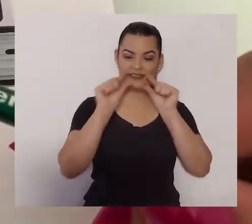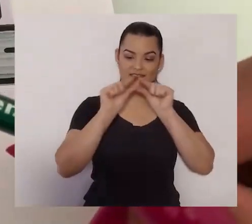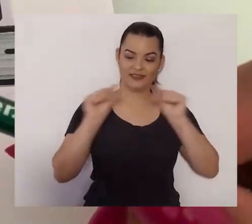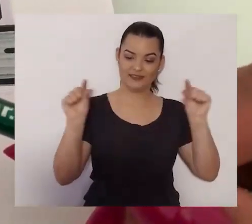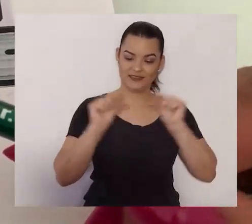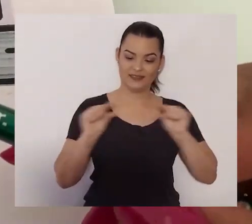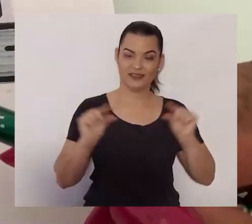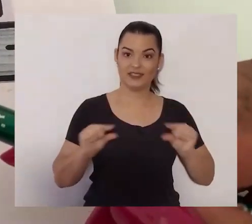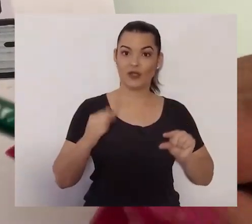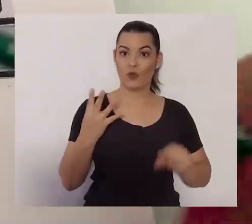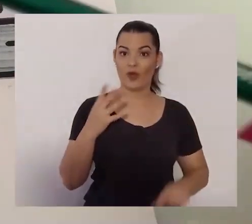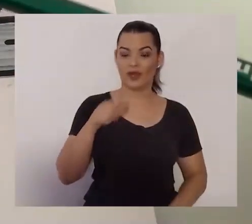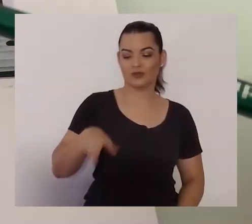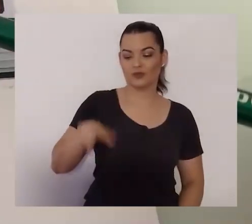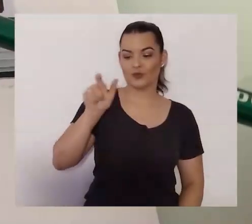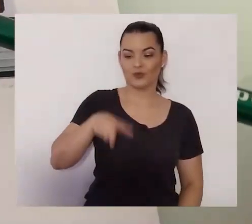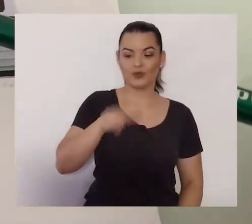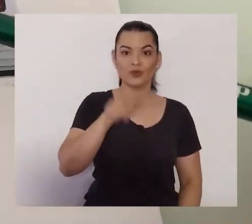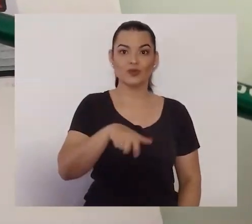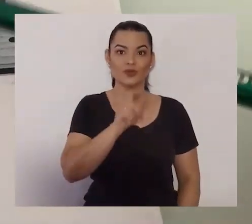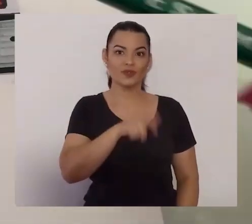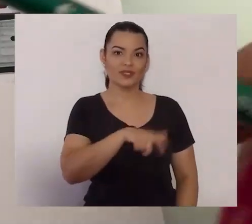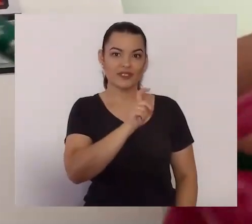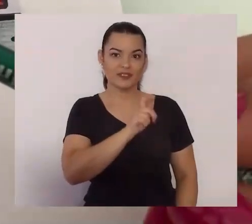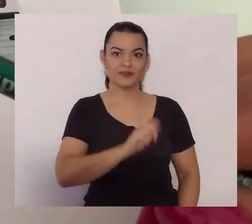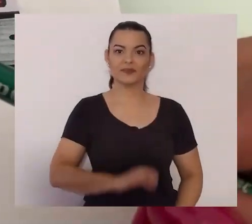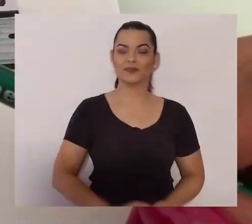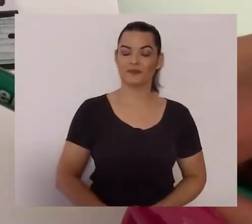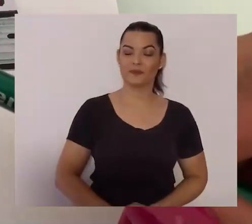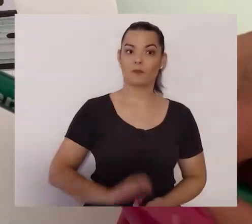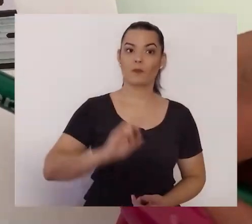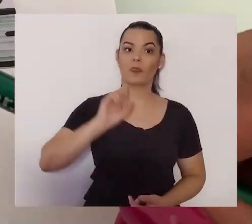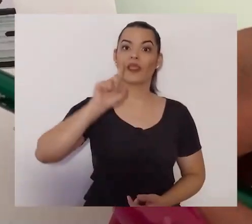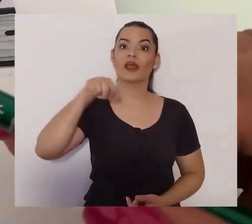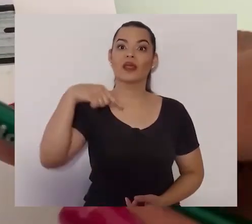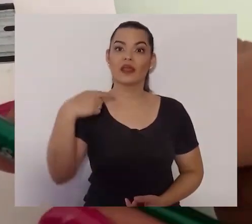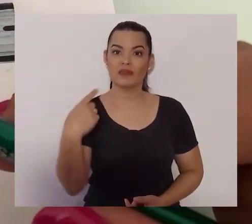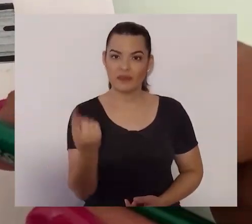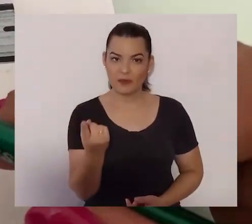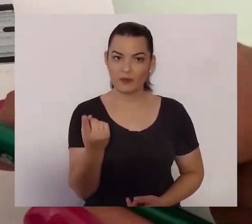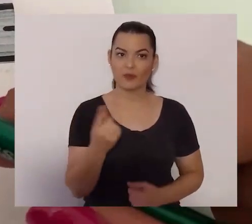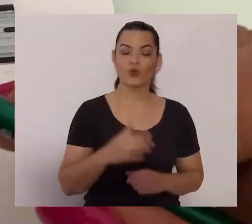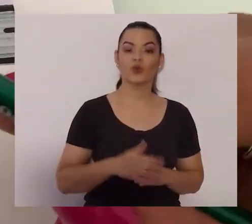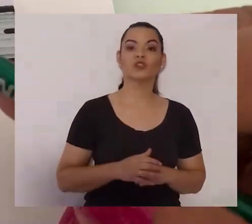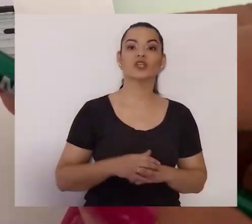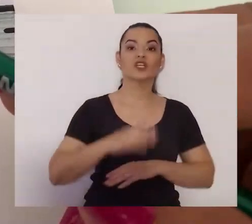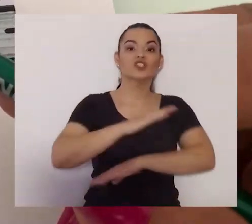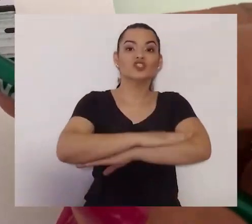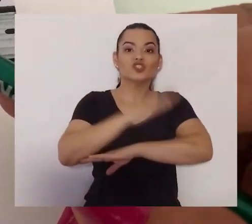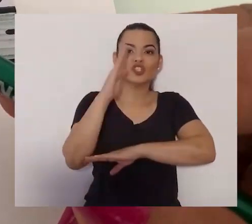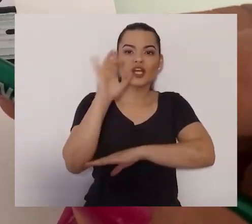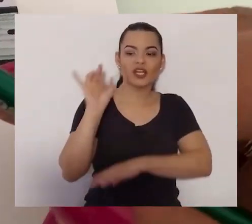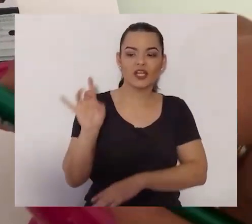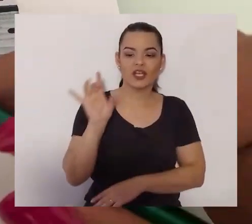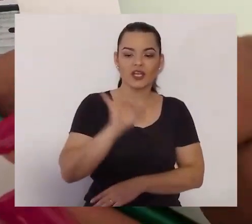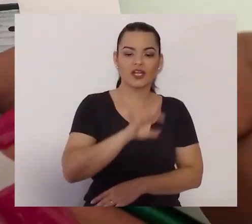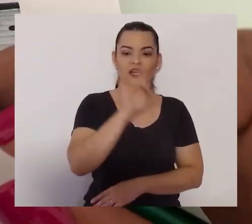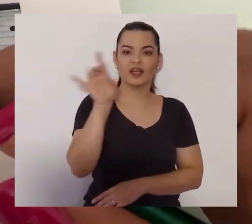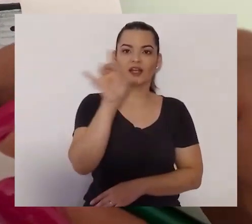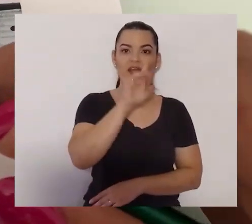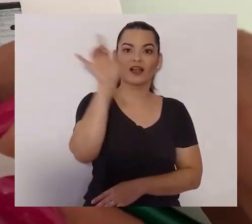colunas. Depois, eu numerei as janelas. Então, primeira, segunda,